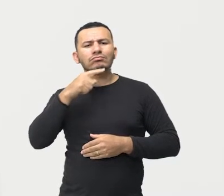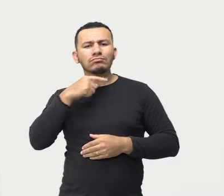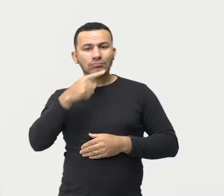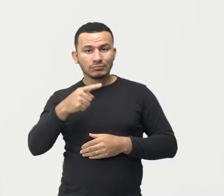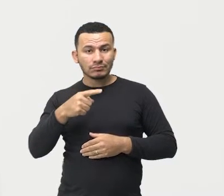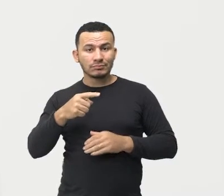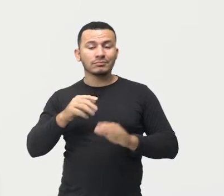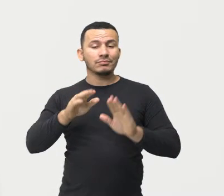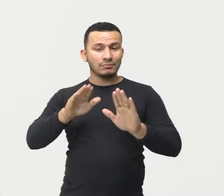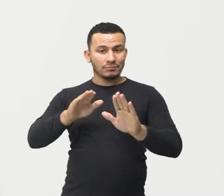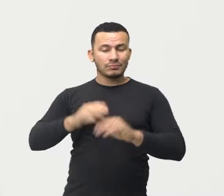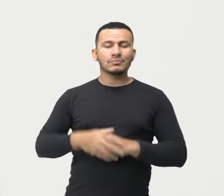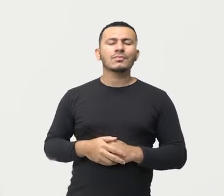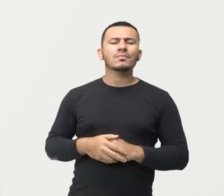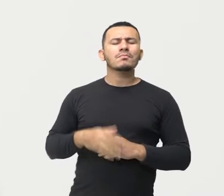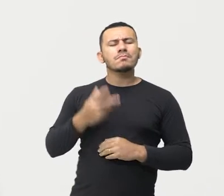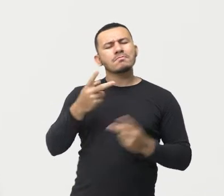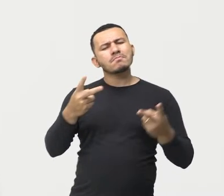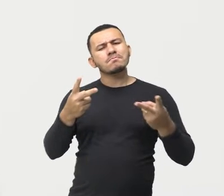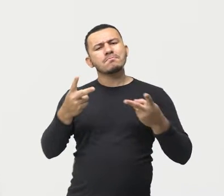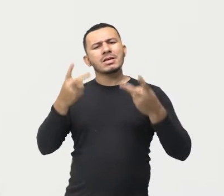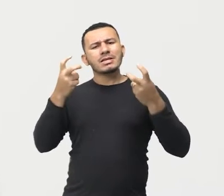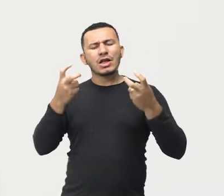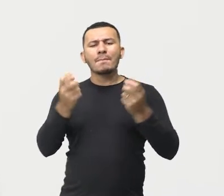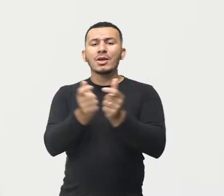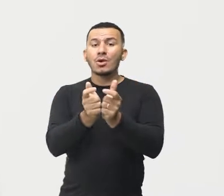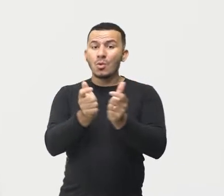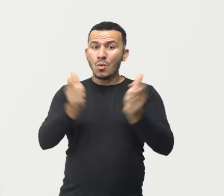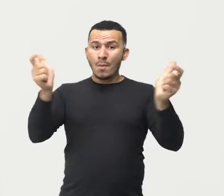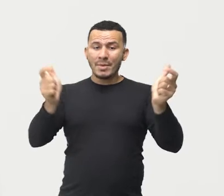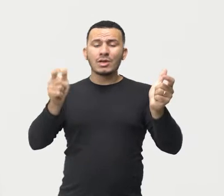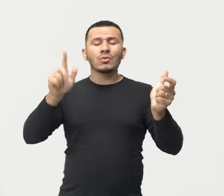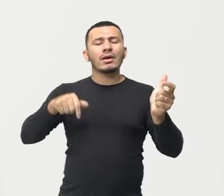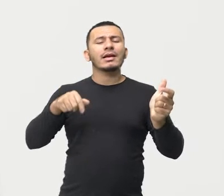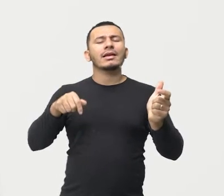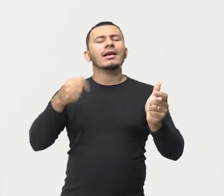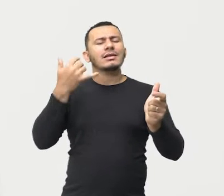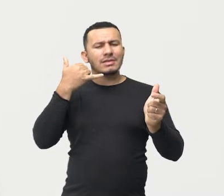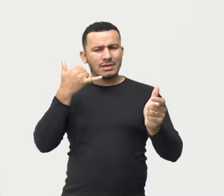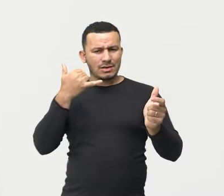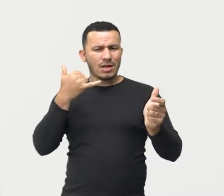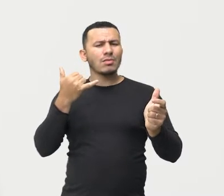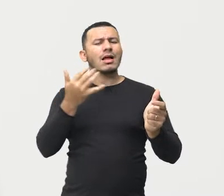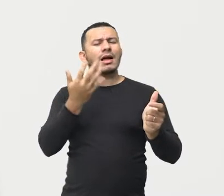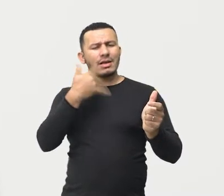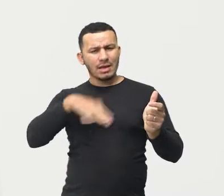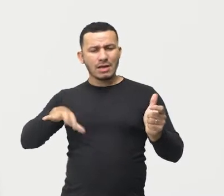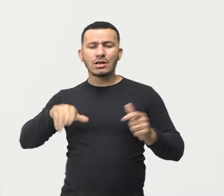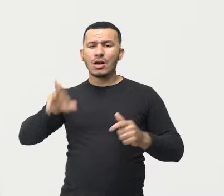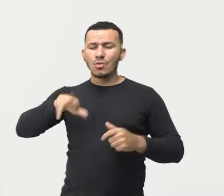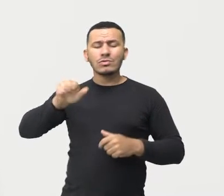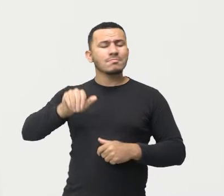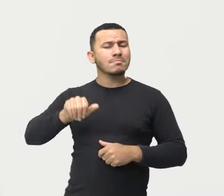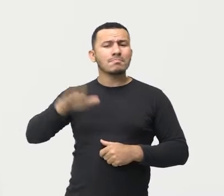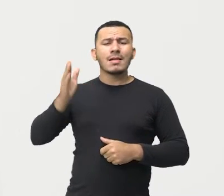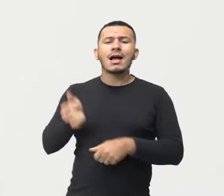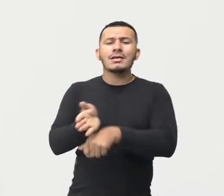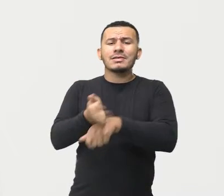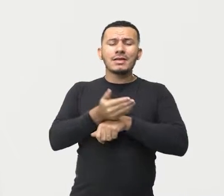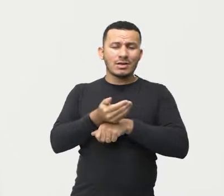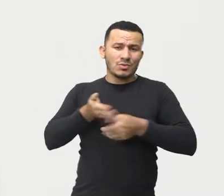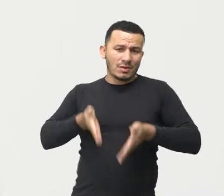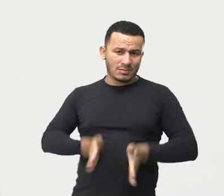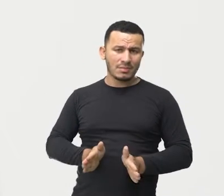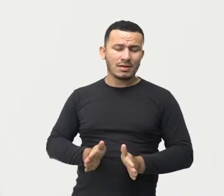fala. Tal aumento coincidiu com a extensão do uso de telas pelas crianças sendo iniciado cada vez